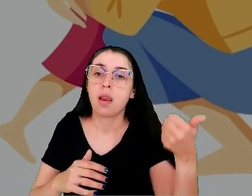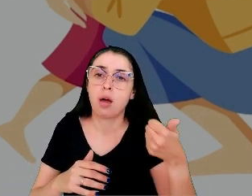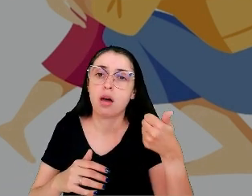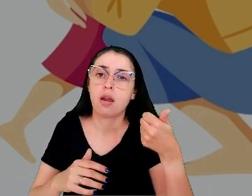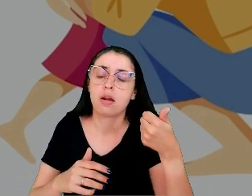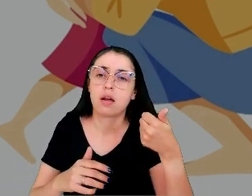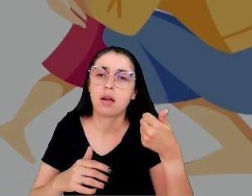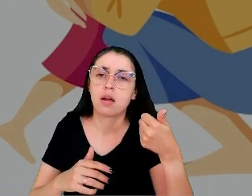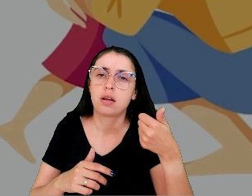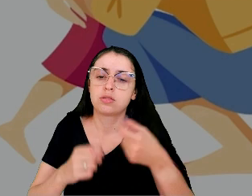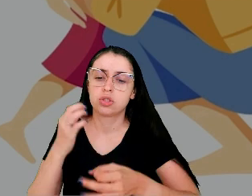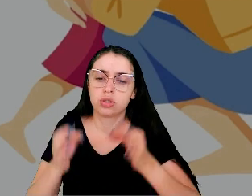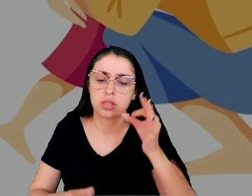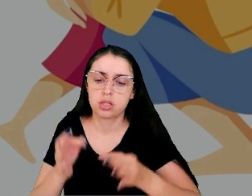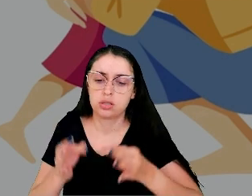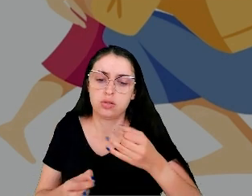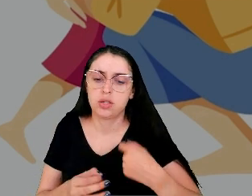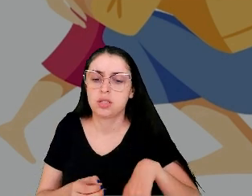política pública